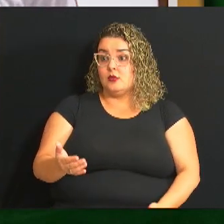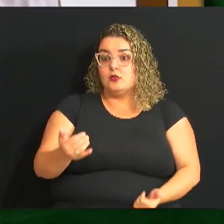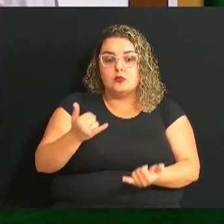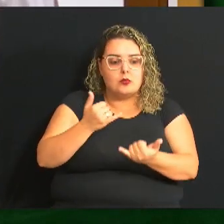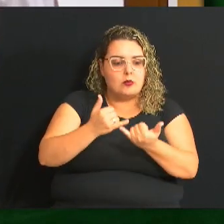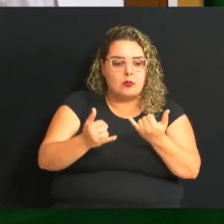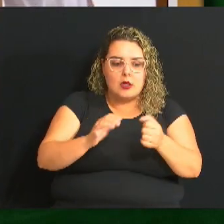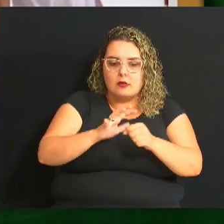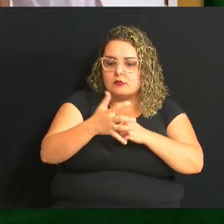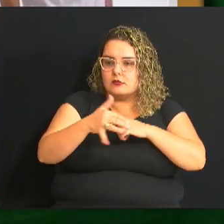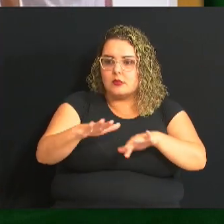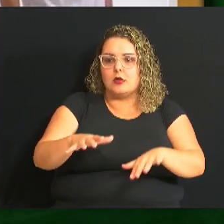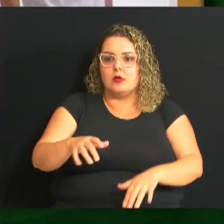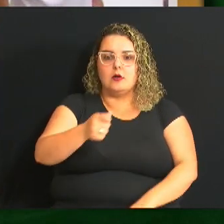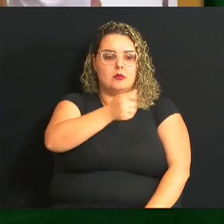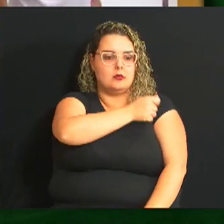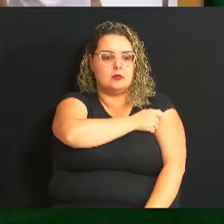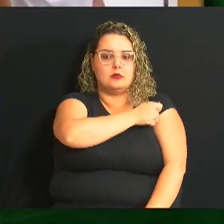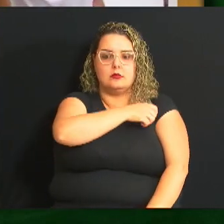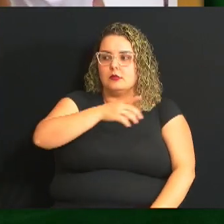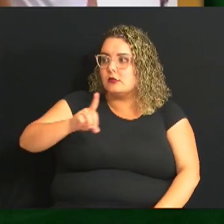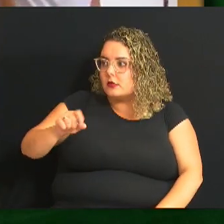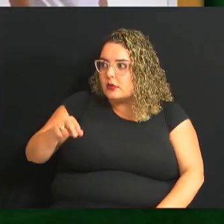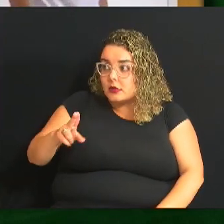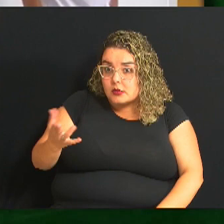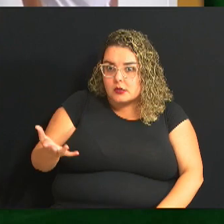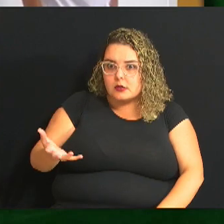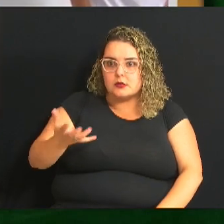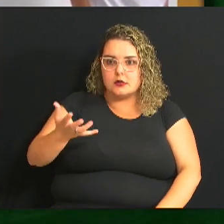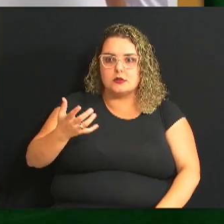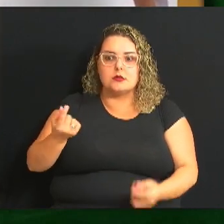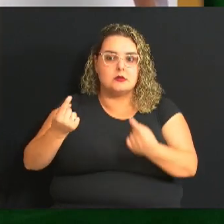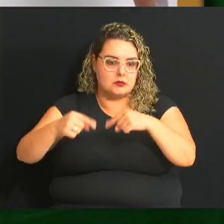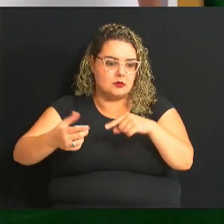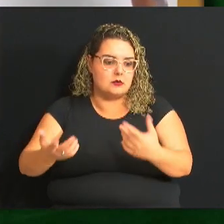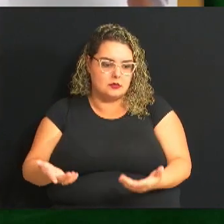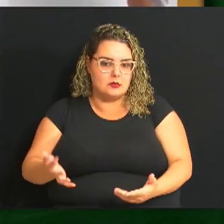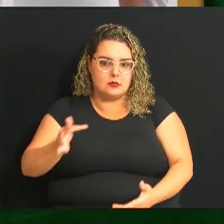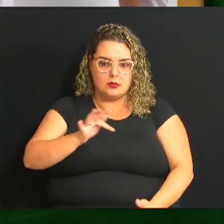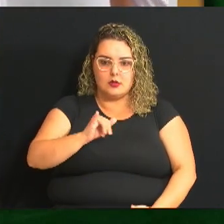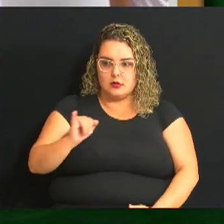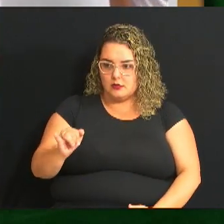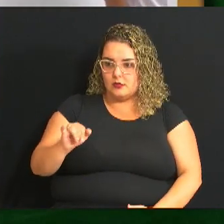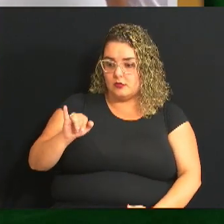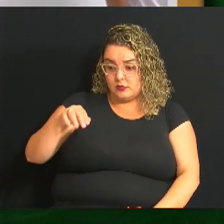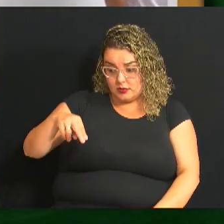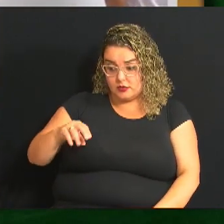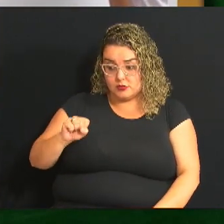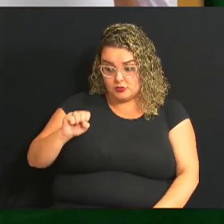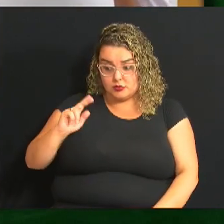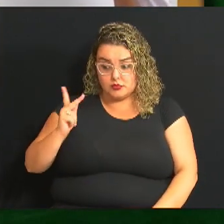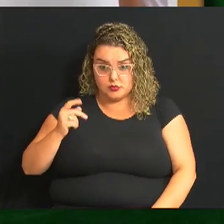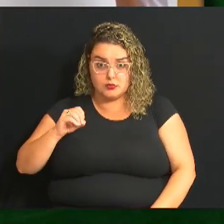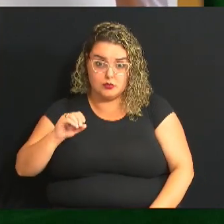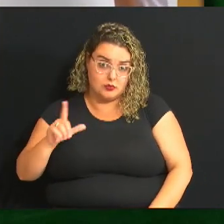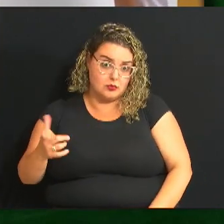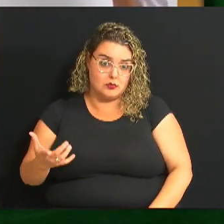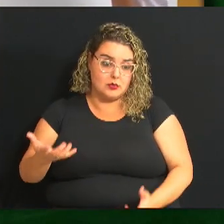os alunos resolveram, falou, Dani, nós queríamos competir na F1 School e queremos saber se você pode nos